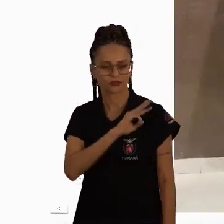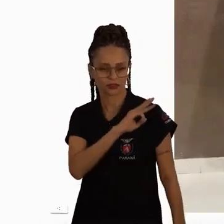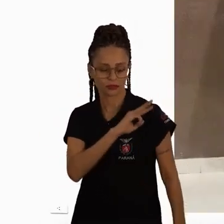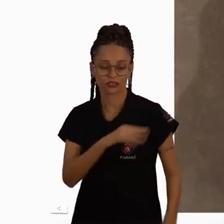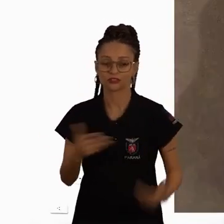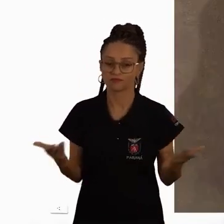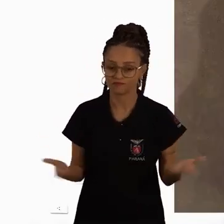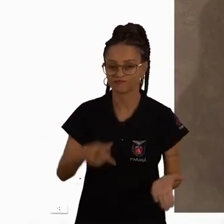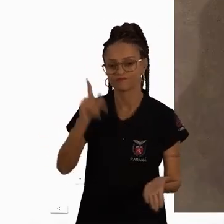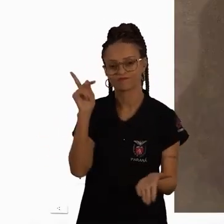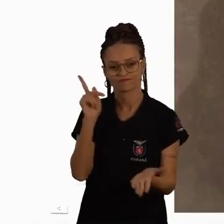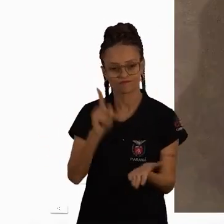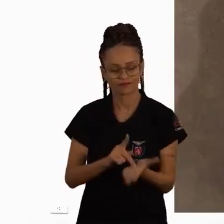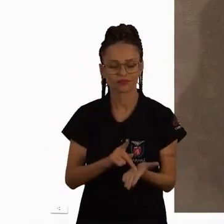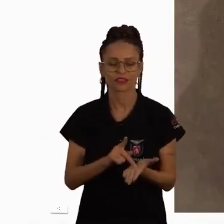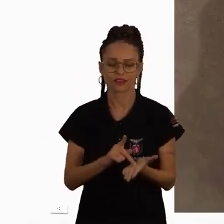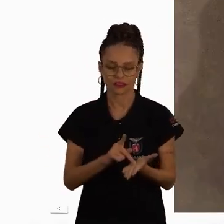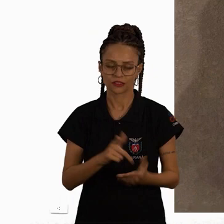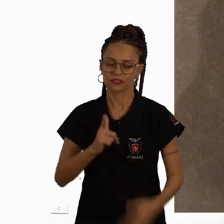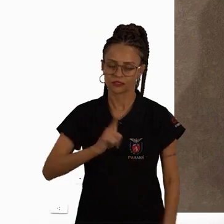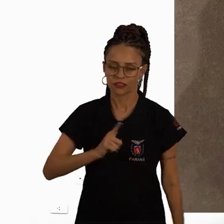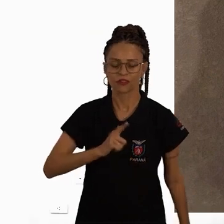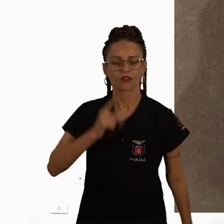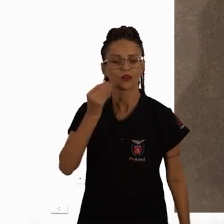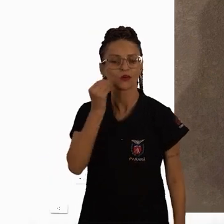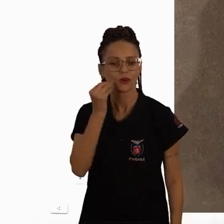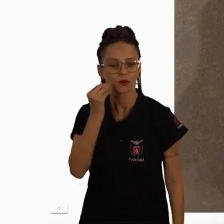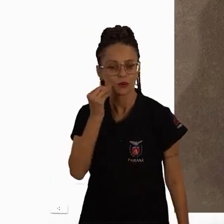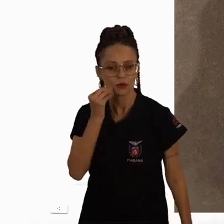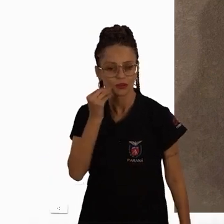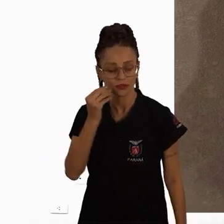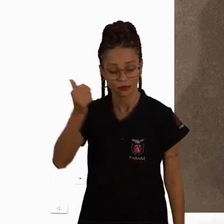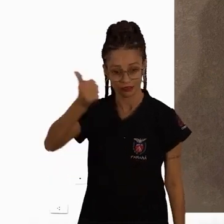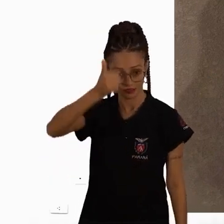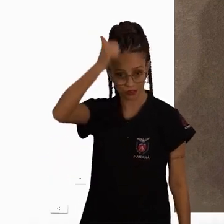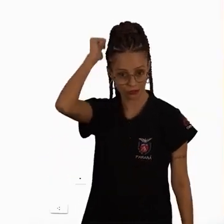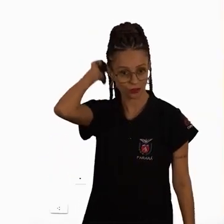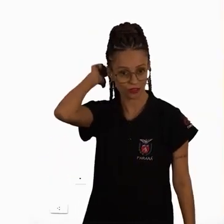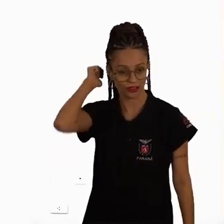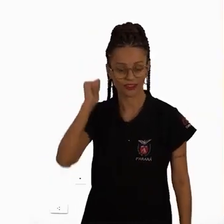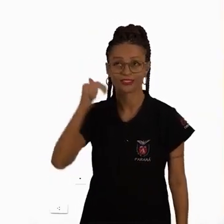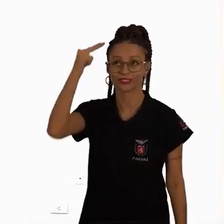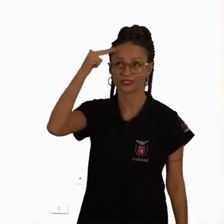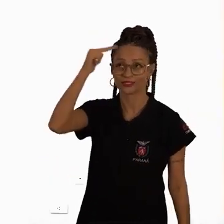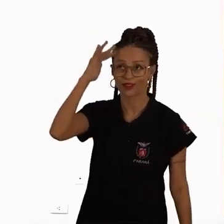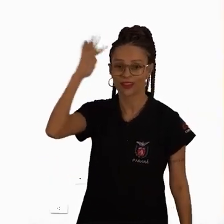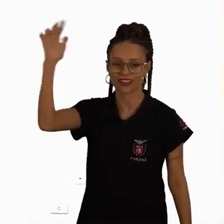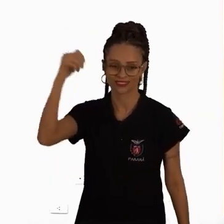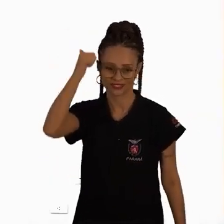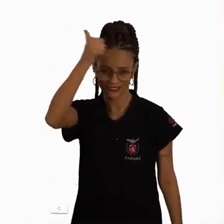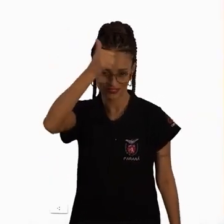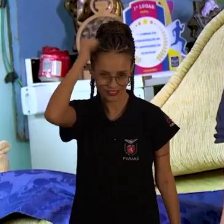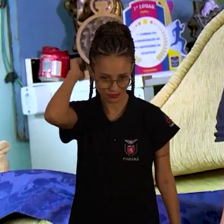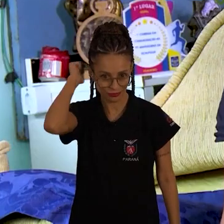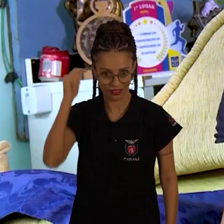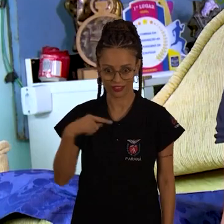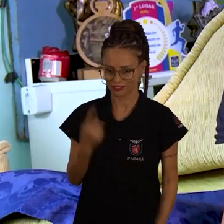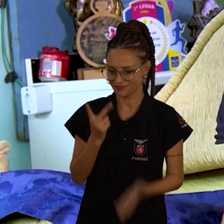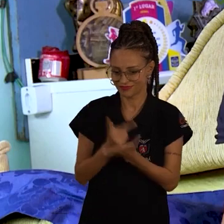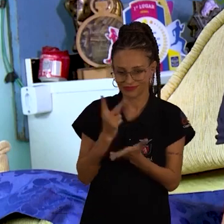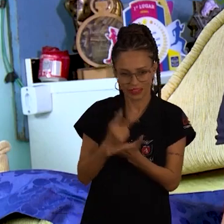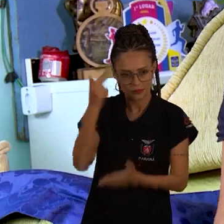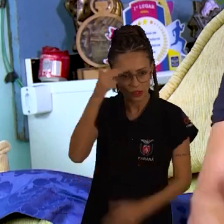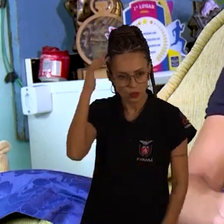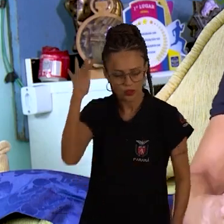aí tive a oportunidade de fazer e prestar o vestibular, né? O tão sonhado vestibular, né? Que a gente sempre sonha. E